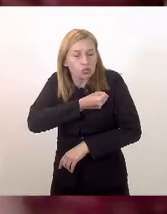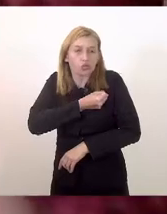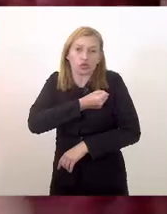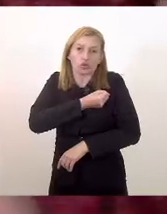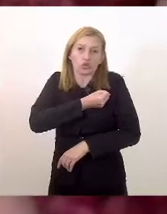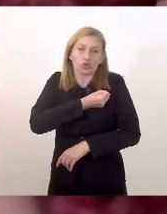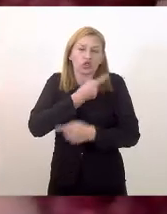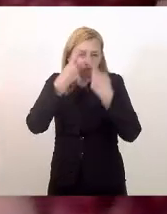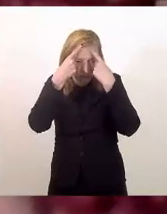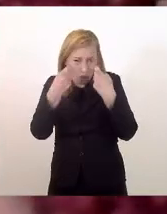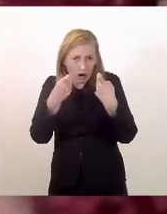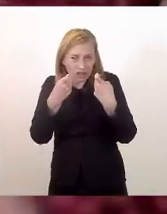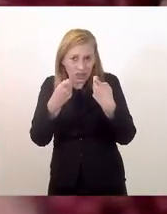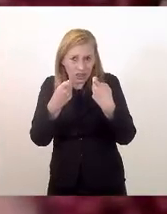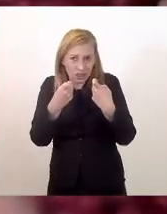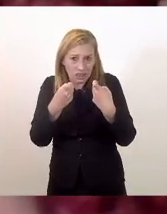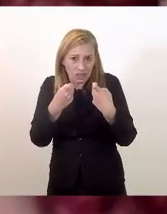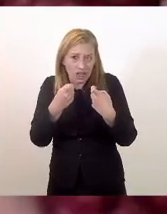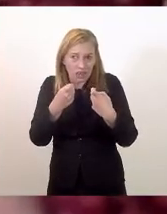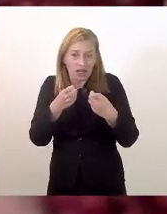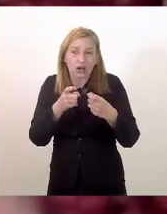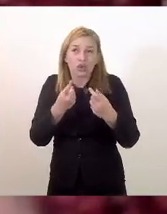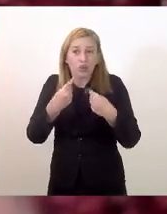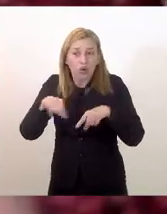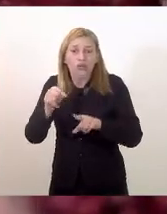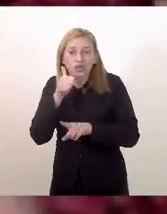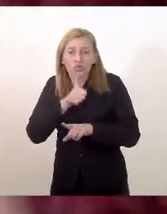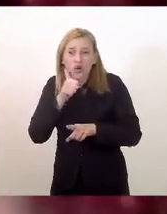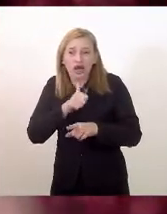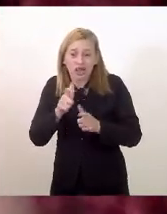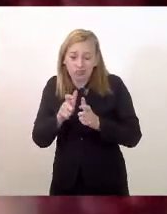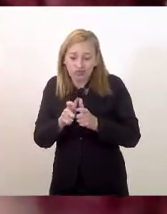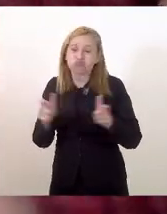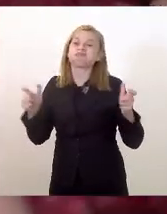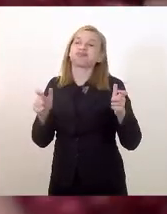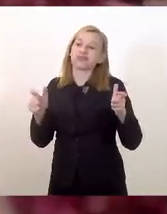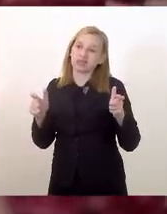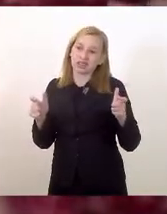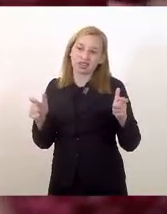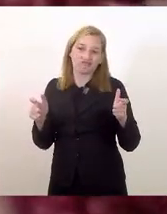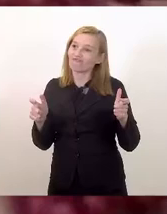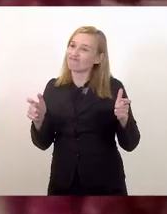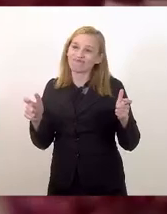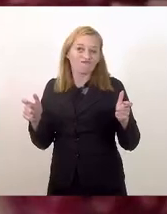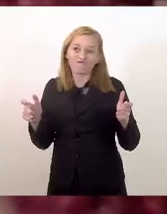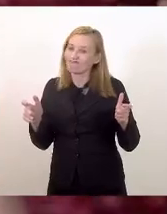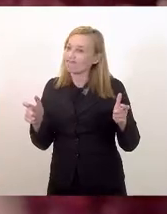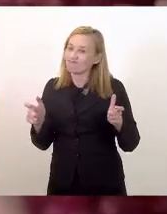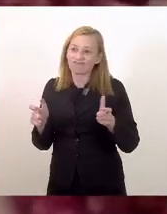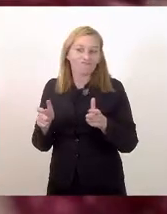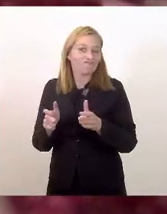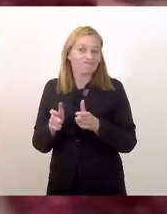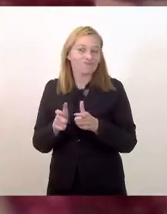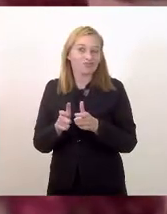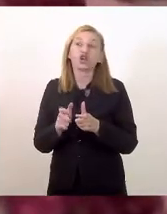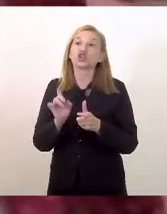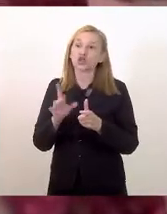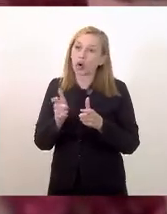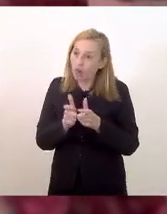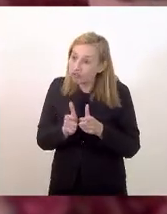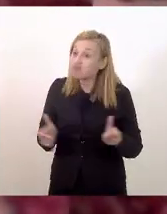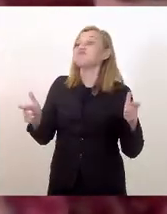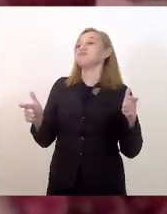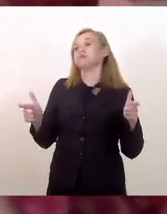violação e violência, né, efetiva contra as mulheres, eles ainda não diminuíram, muito pelo contrário, o processo